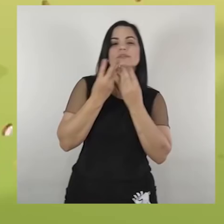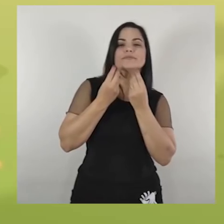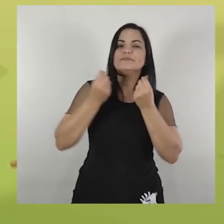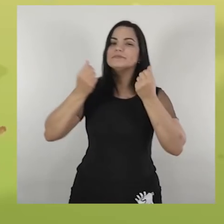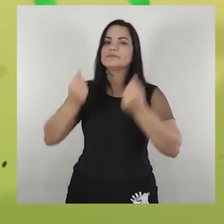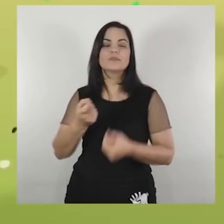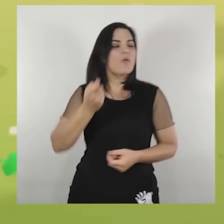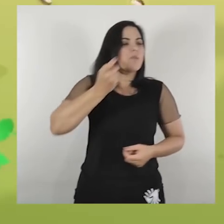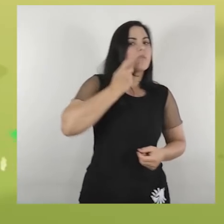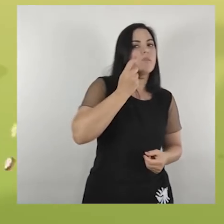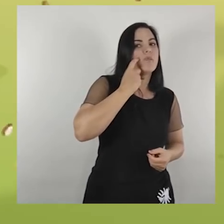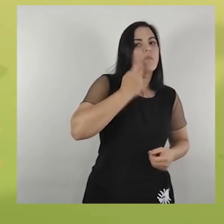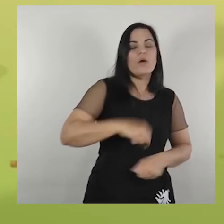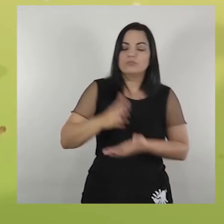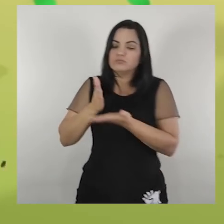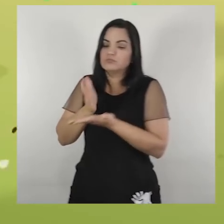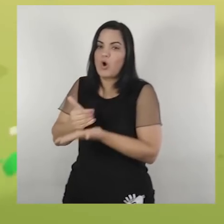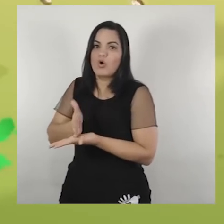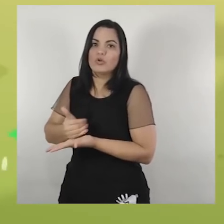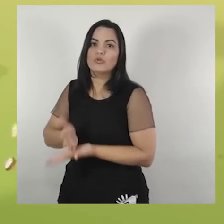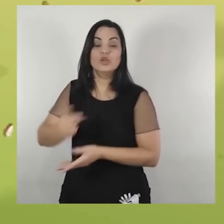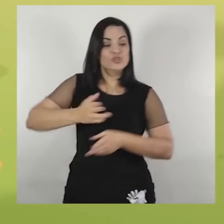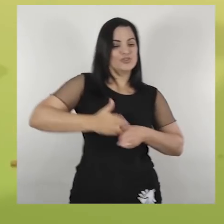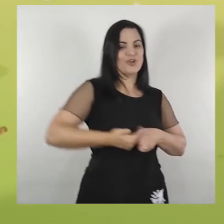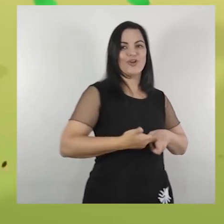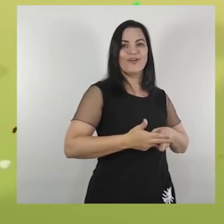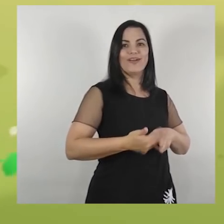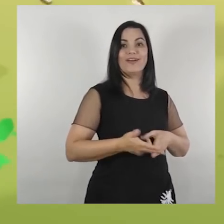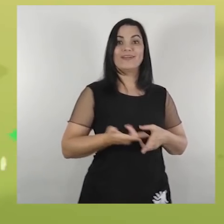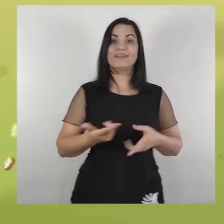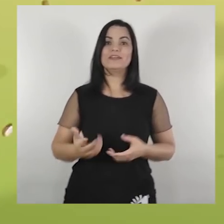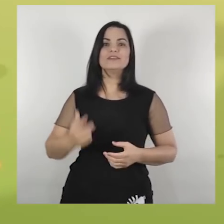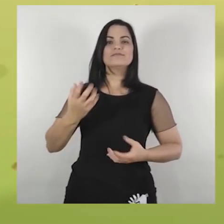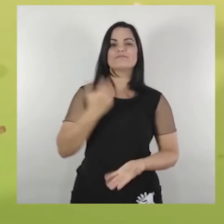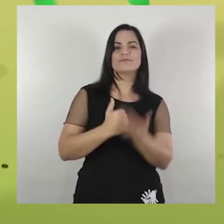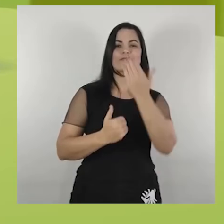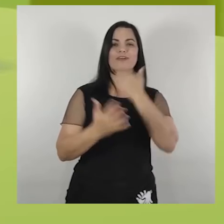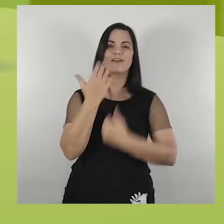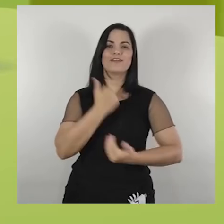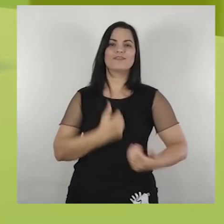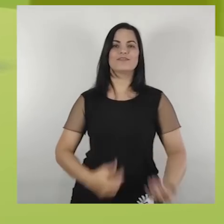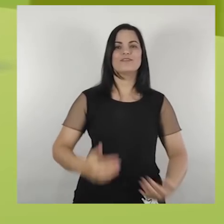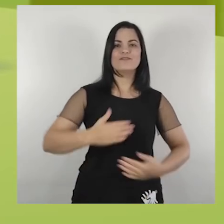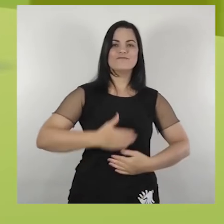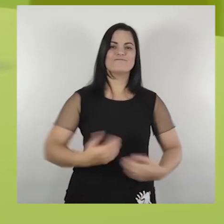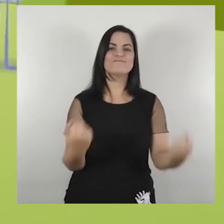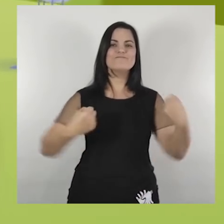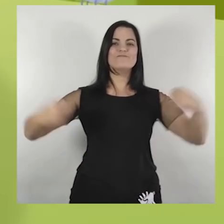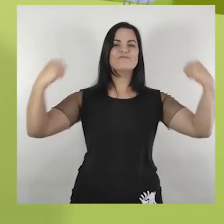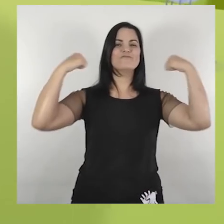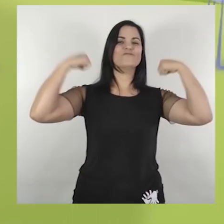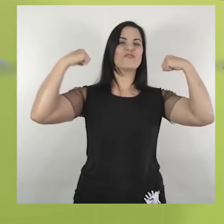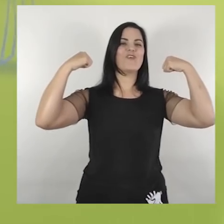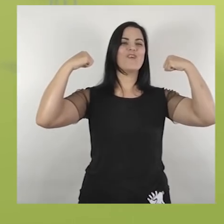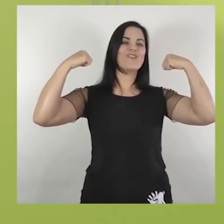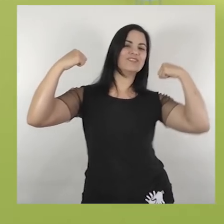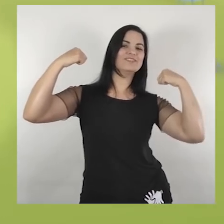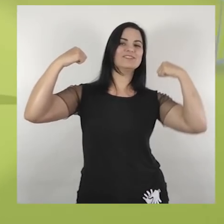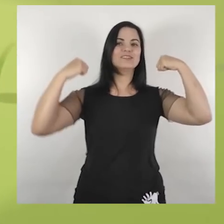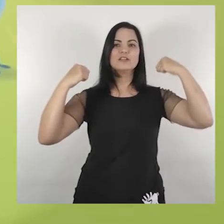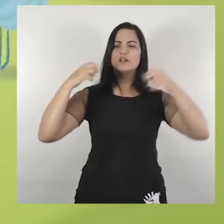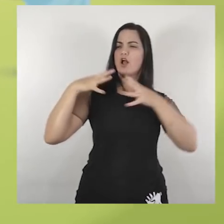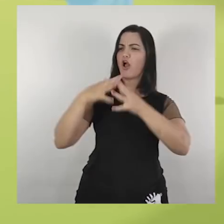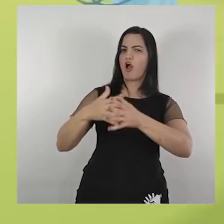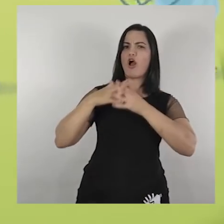Biscoito, crocante, bala, bolo, chocolatinho, pra ficar bem fortinho. Não